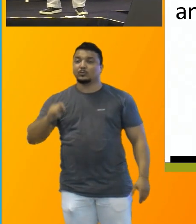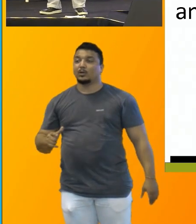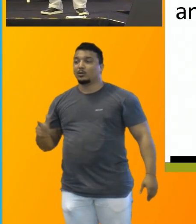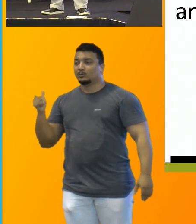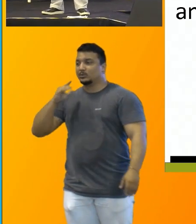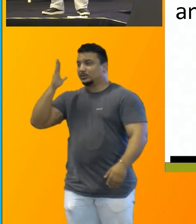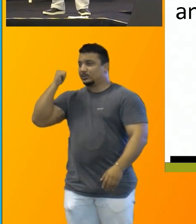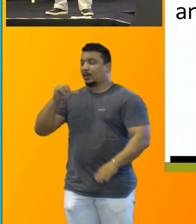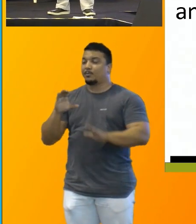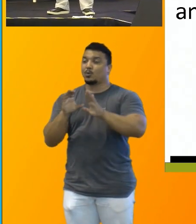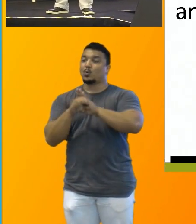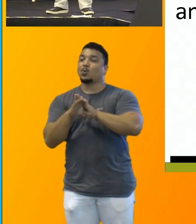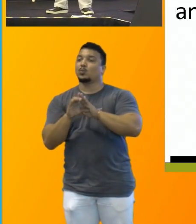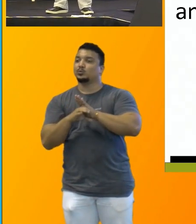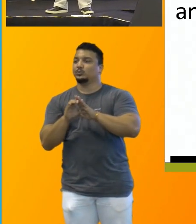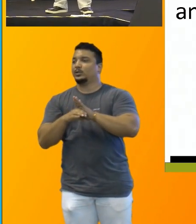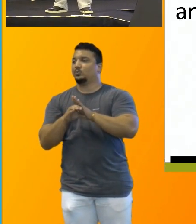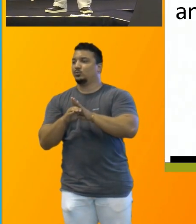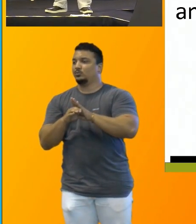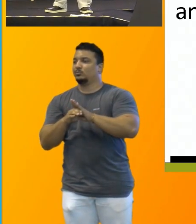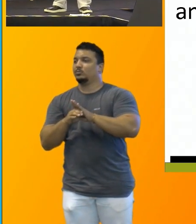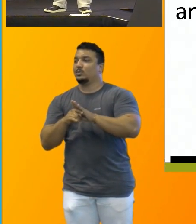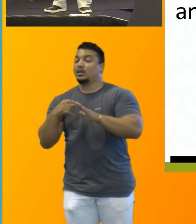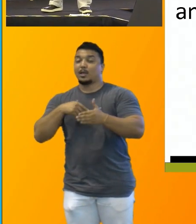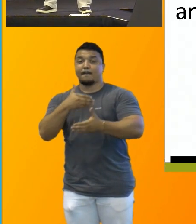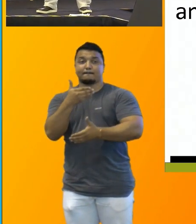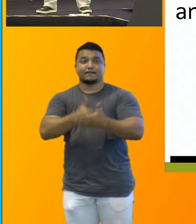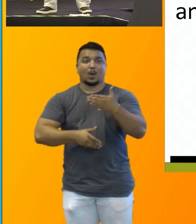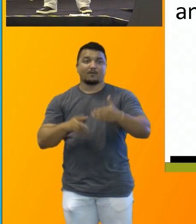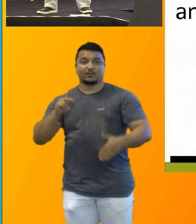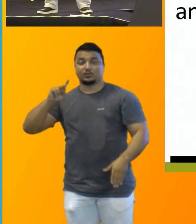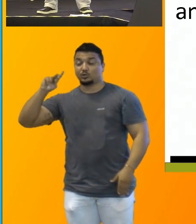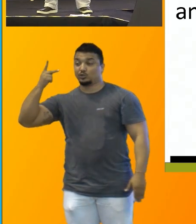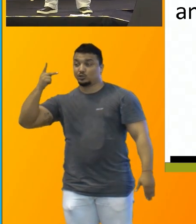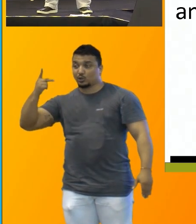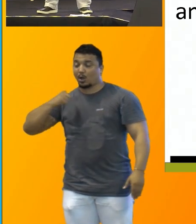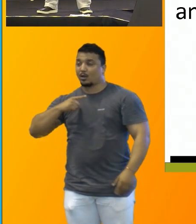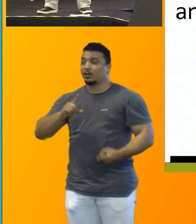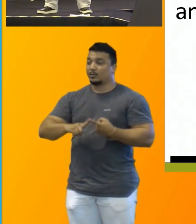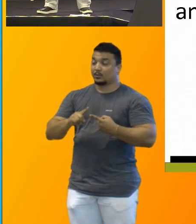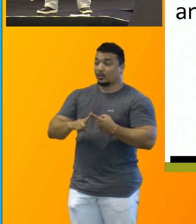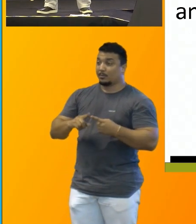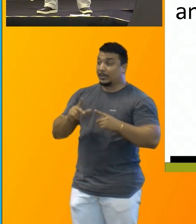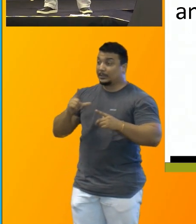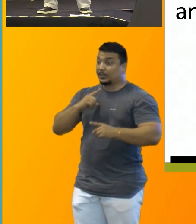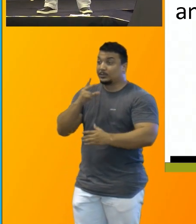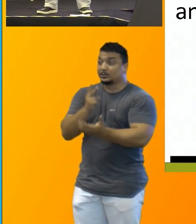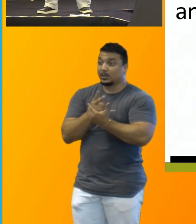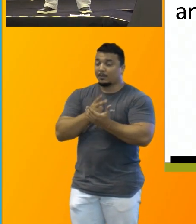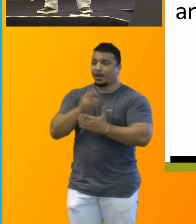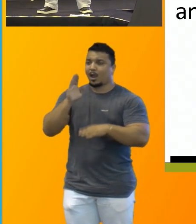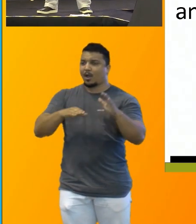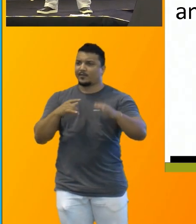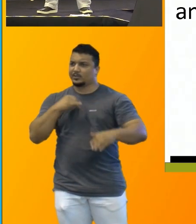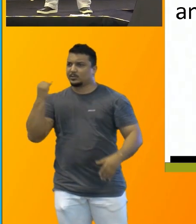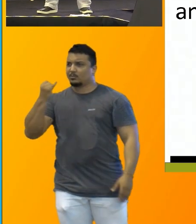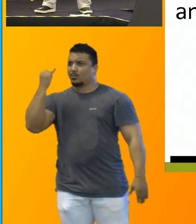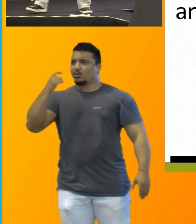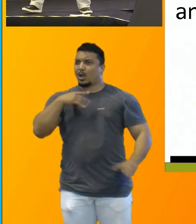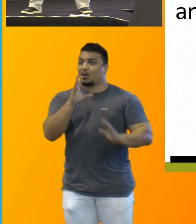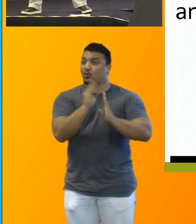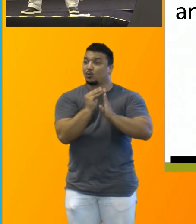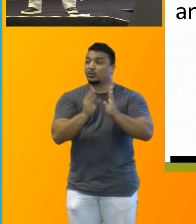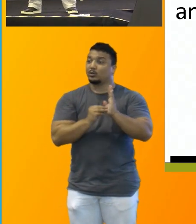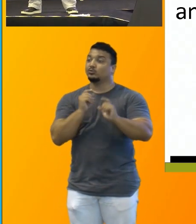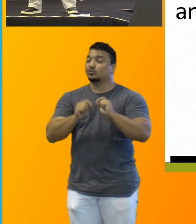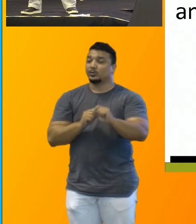Domine conceitos. Numa prova de história, numa prova de ciências humanas, às vezes tão importante quanto o domínio do conteúdo é